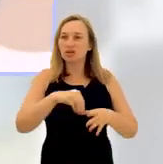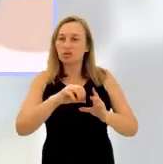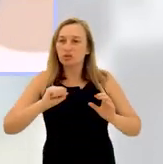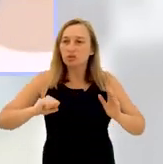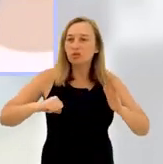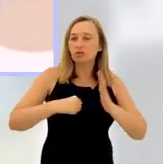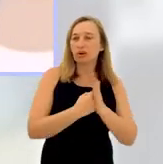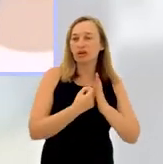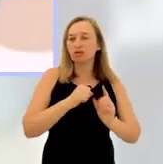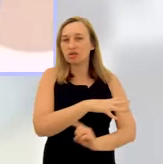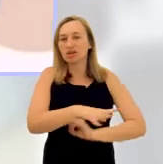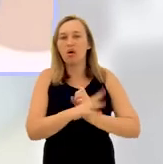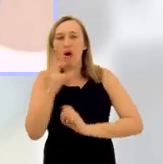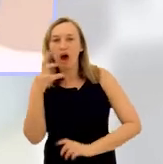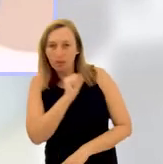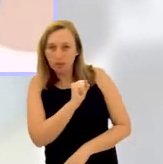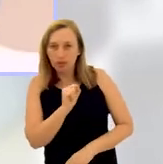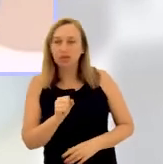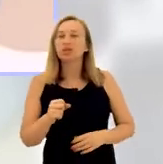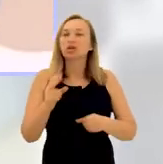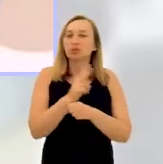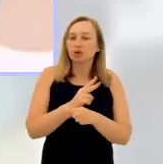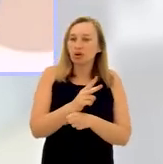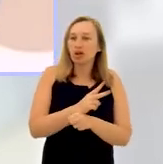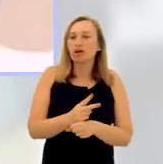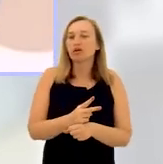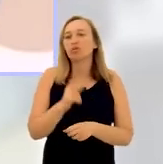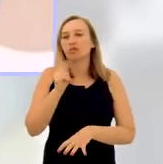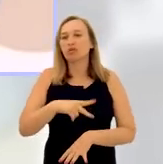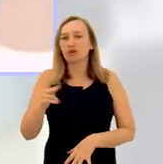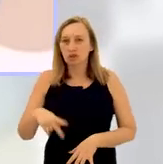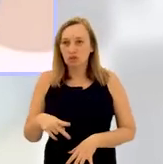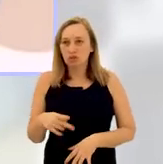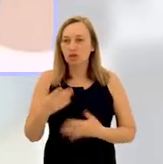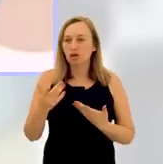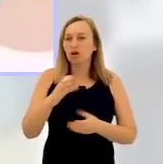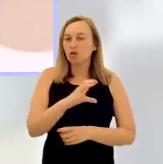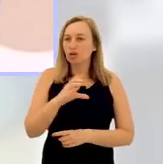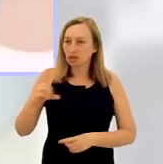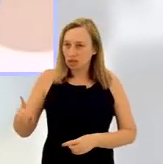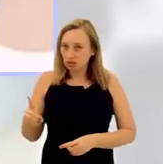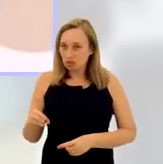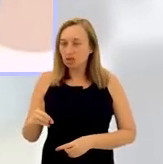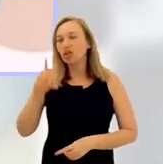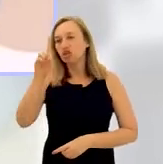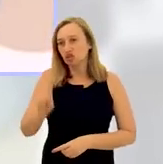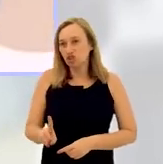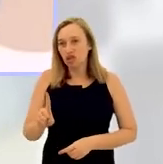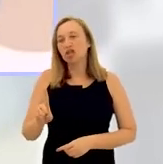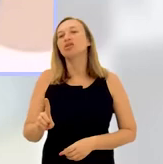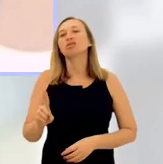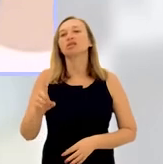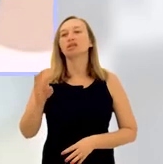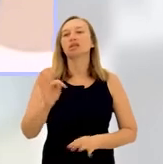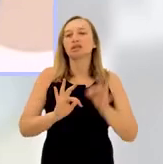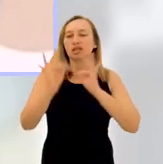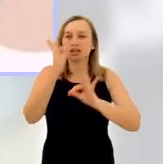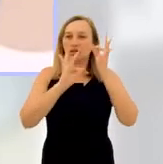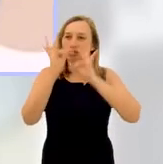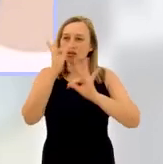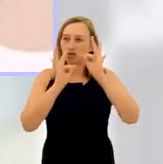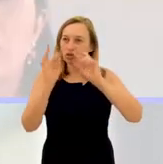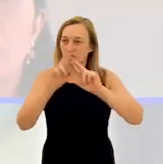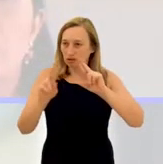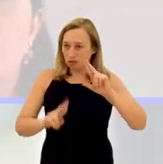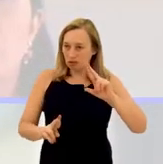efetivar o impacto social de maneira mais rápida, né? Por isso que a gente procurou a professora Cone Cesário, que é coordenadora do Centro de Direito e Tecnologia